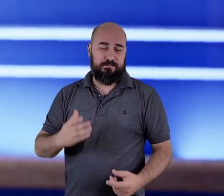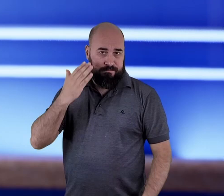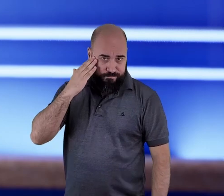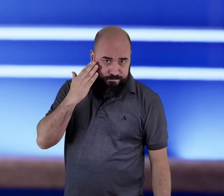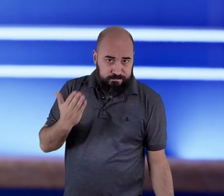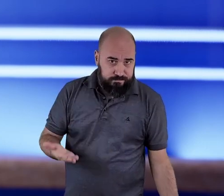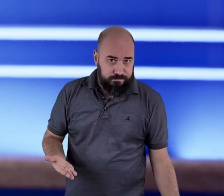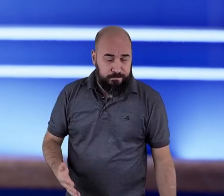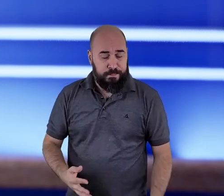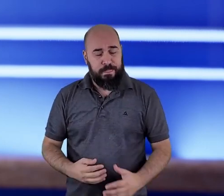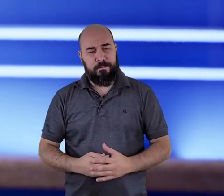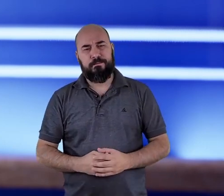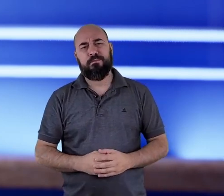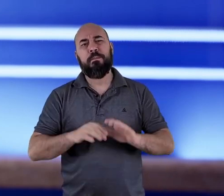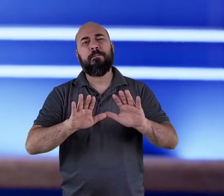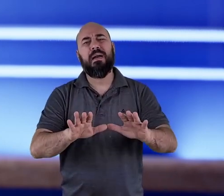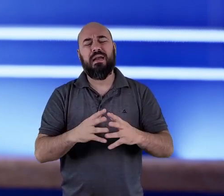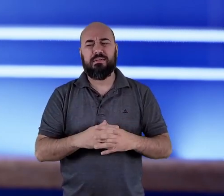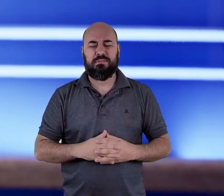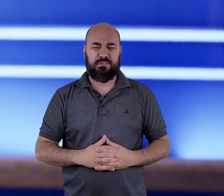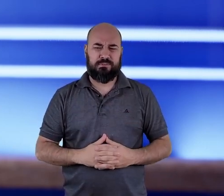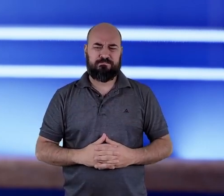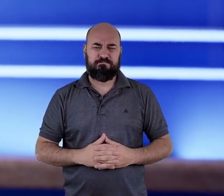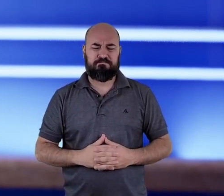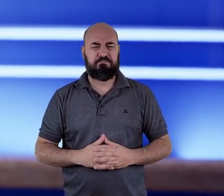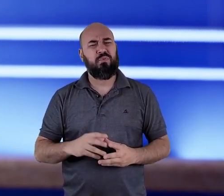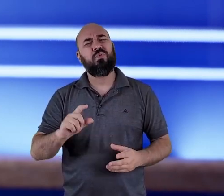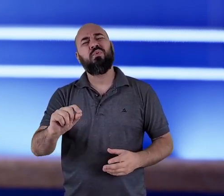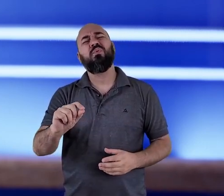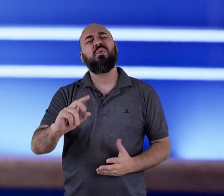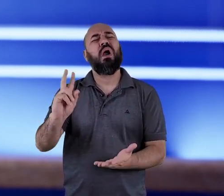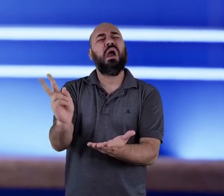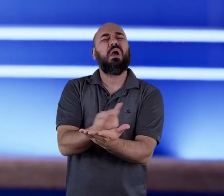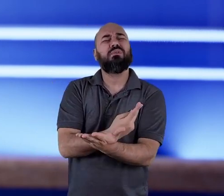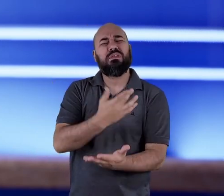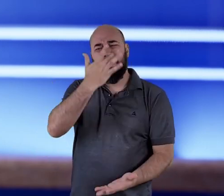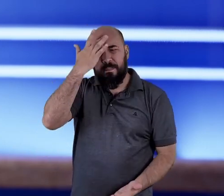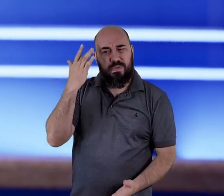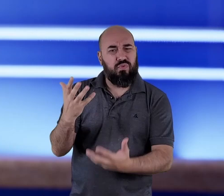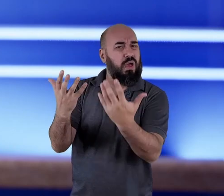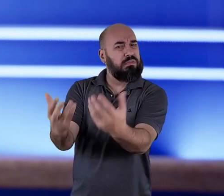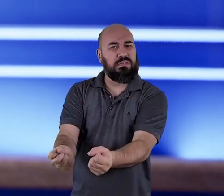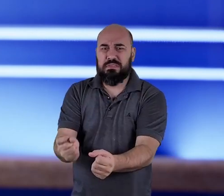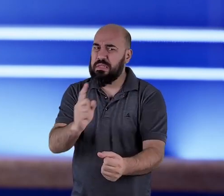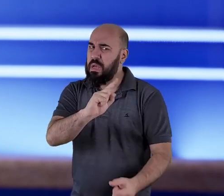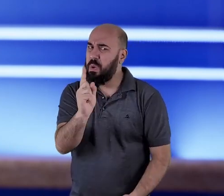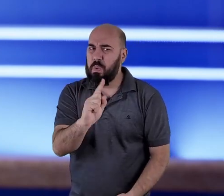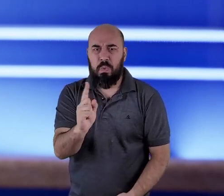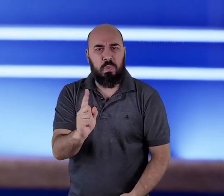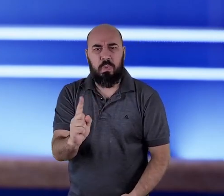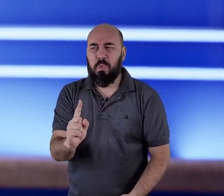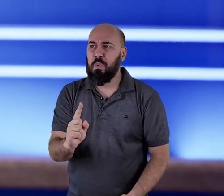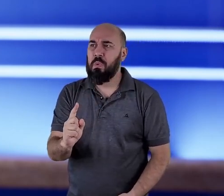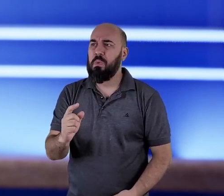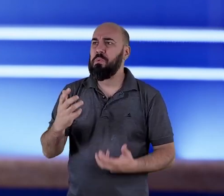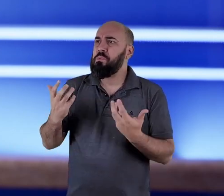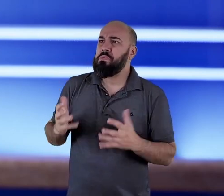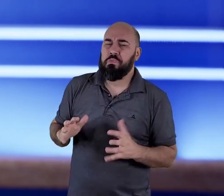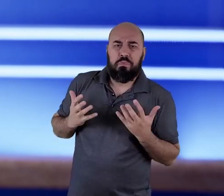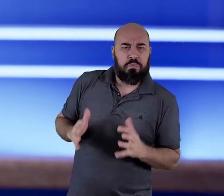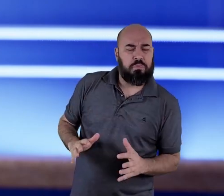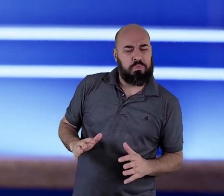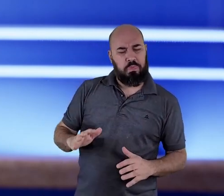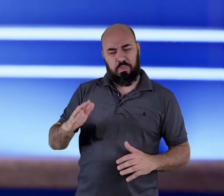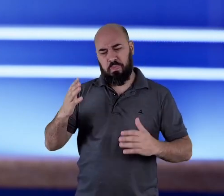Agora, o que vai acontecer com aqueles que seguem a besta, que seguem o falso profeta,